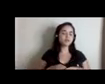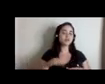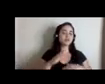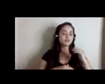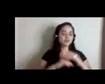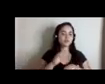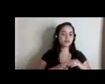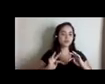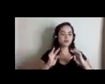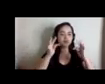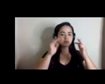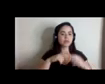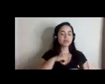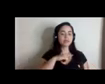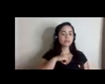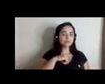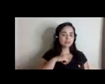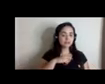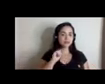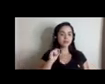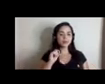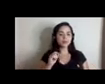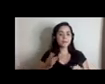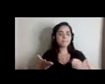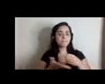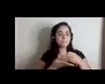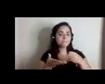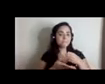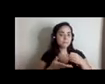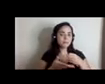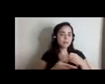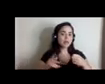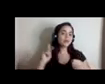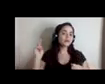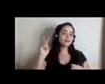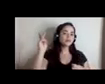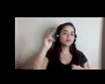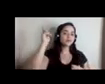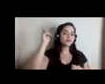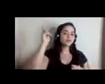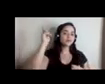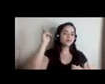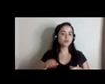princípios e valores de uma educação de qualidade sob princípios humanos mais caros?